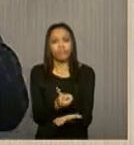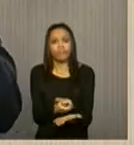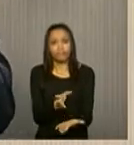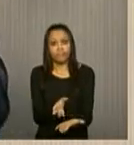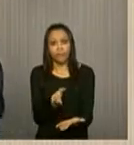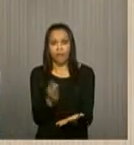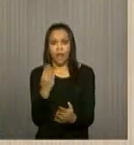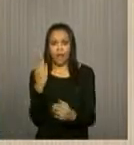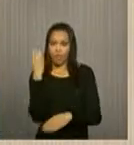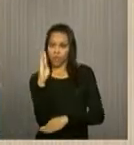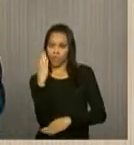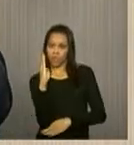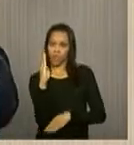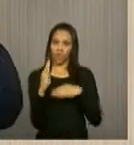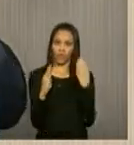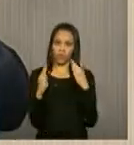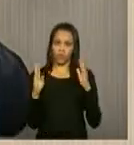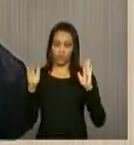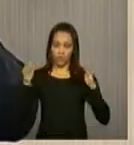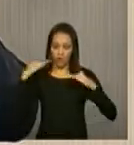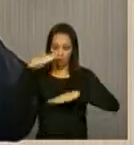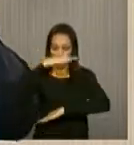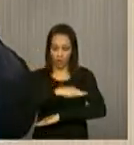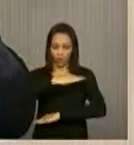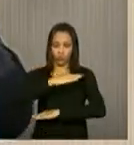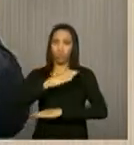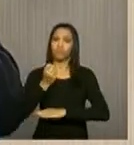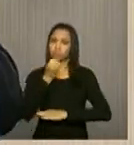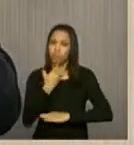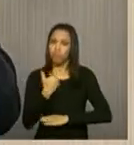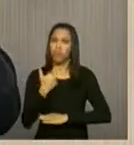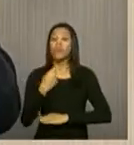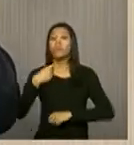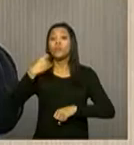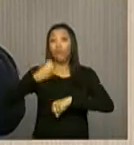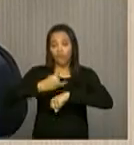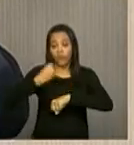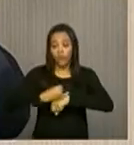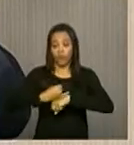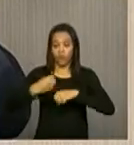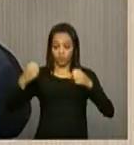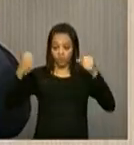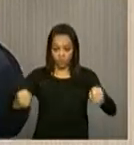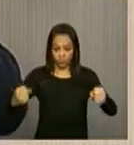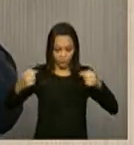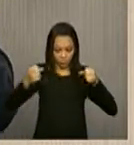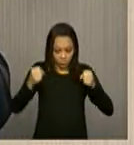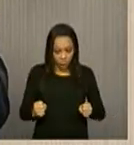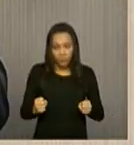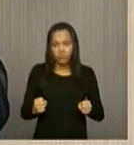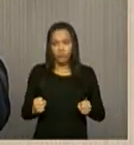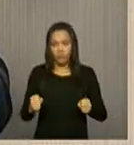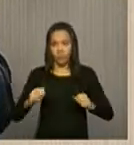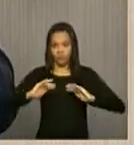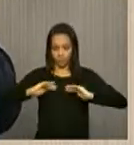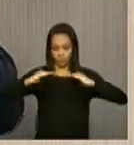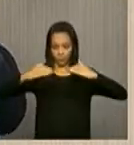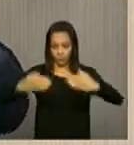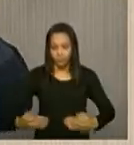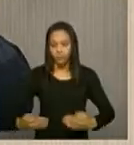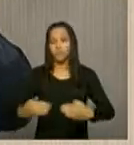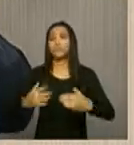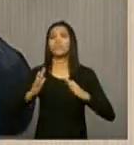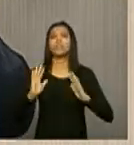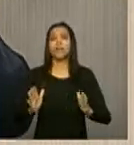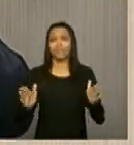de madeira seja na sua estrutura metálica a estrutura metálica é interna do do caixão estava